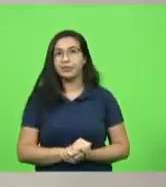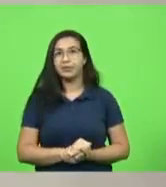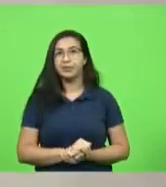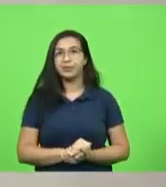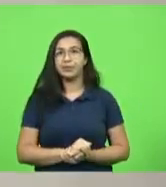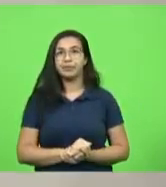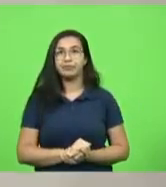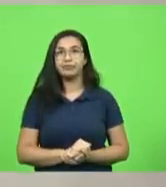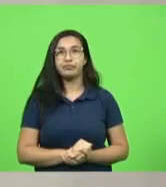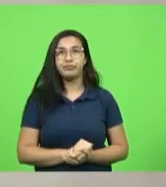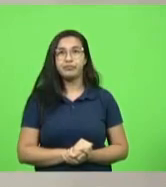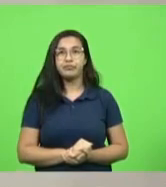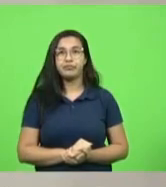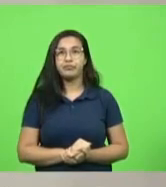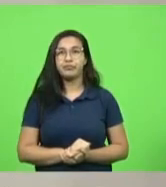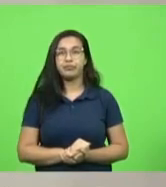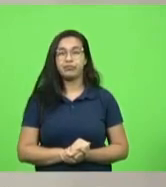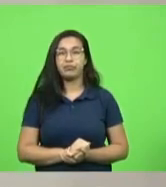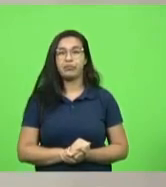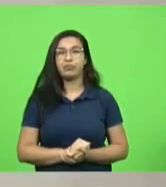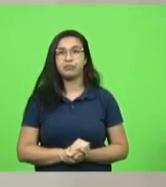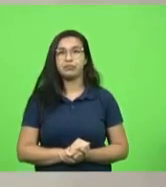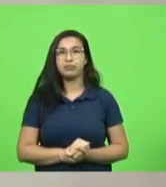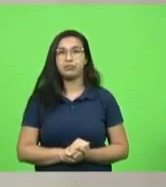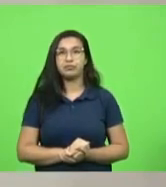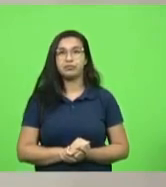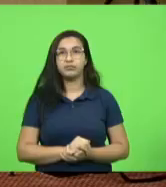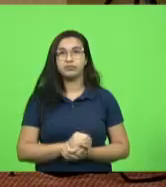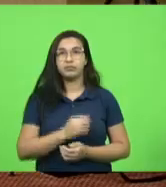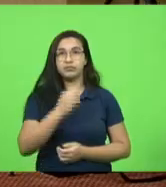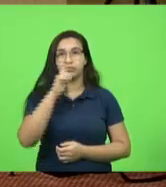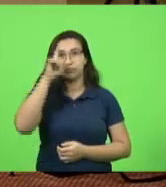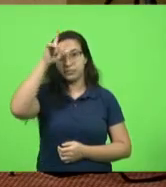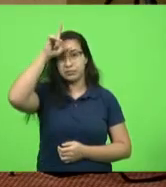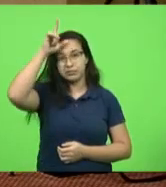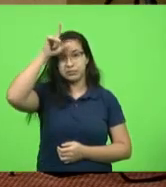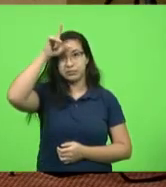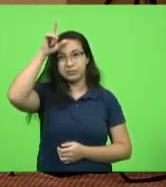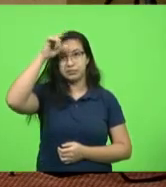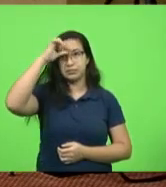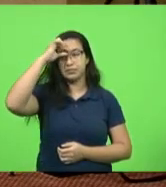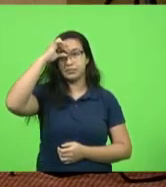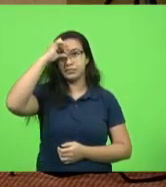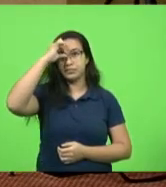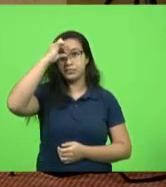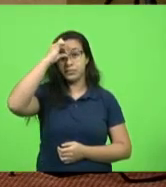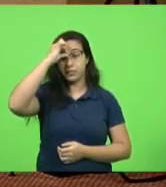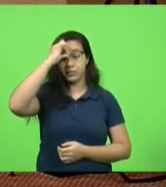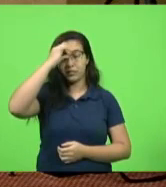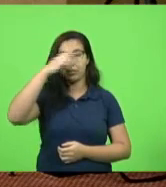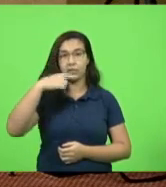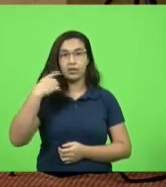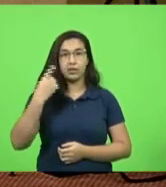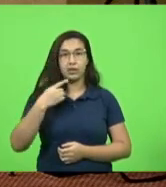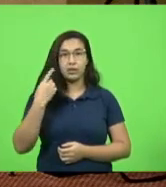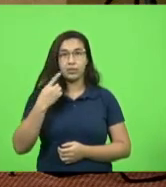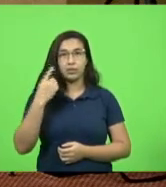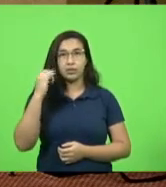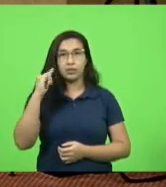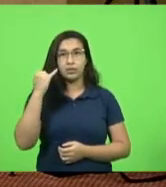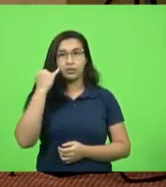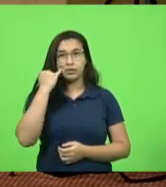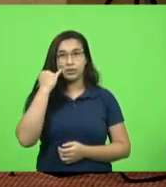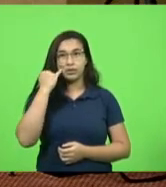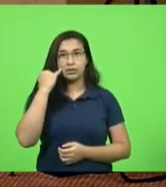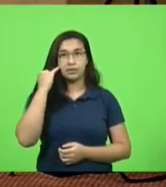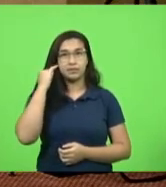Pela ordem, quem solicitou? Não. Sargento Lima. Pela ordem do deputado Sargento Lima. Deputado Gessé. Também estou pedindo a palavra para